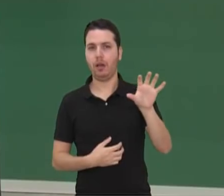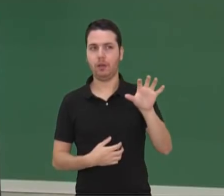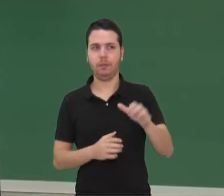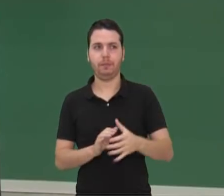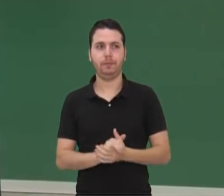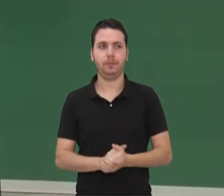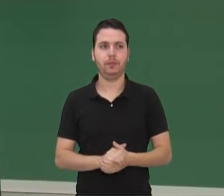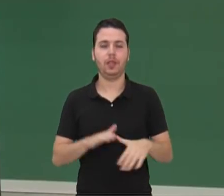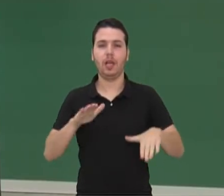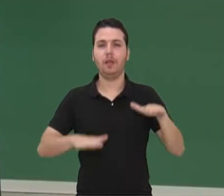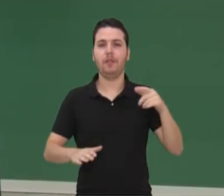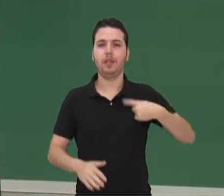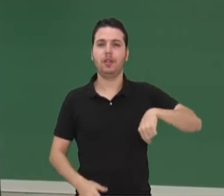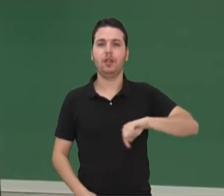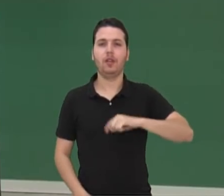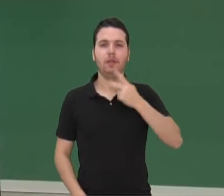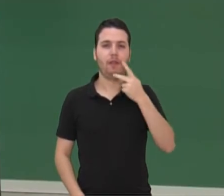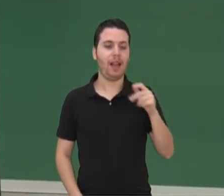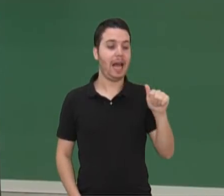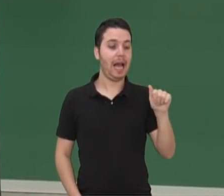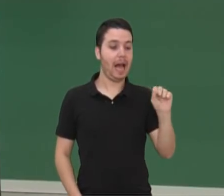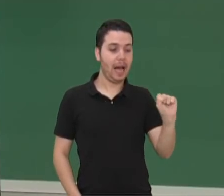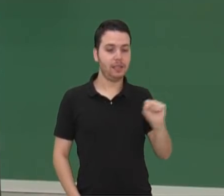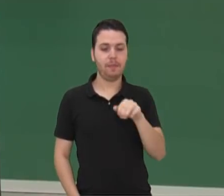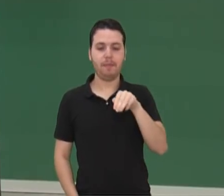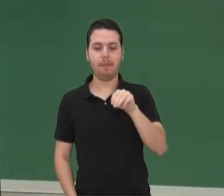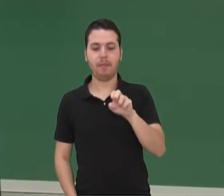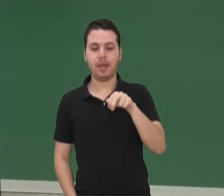às vezes a gente diz as menina.